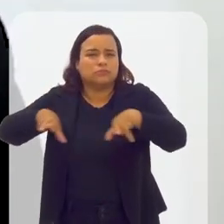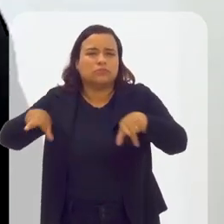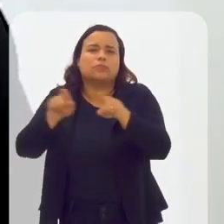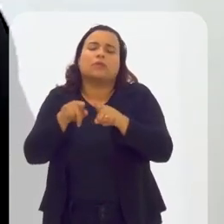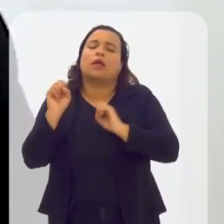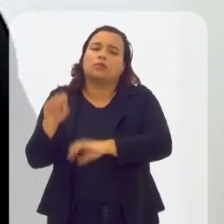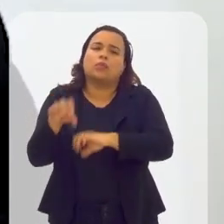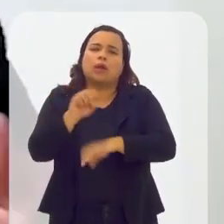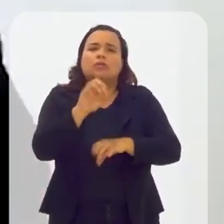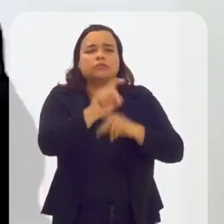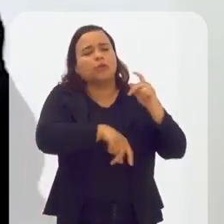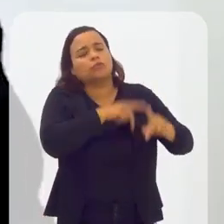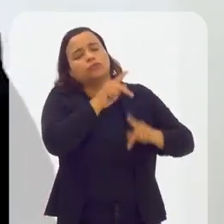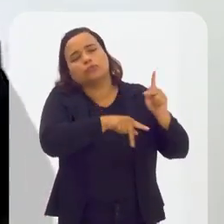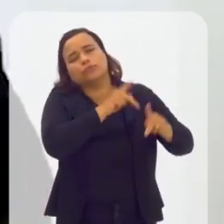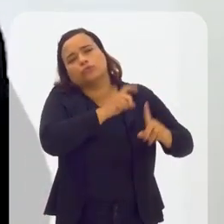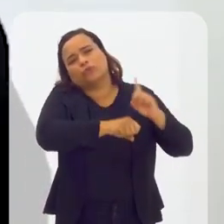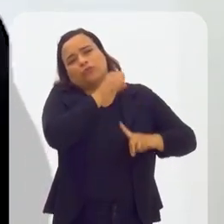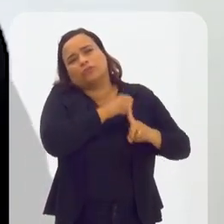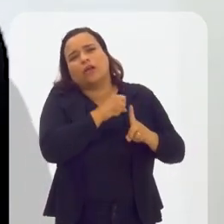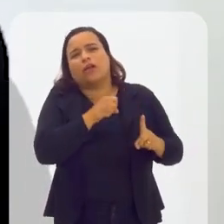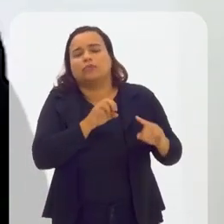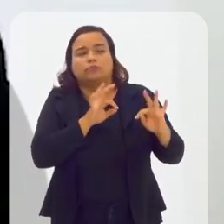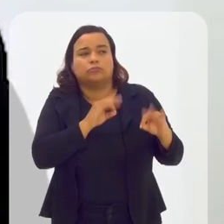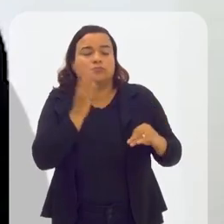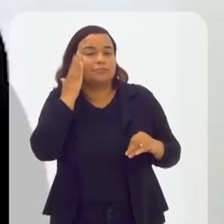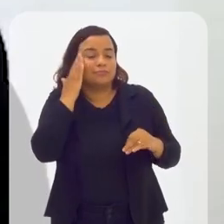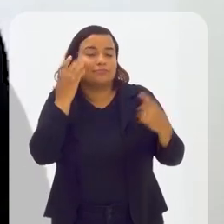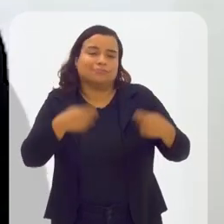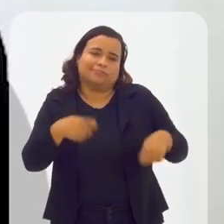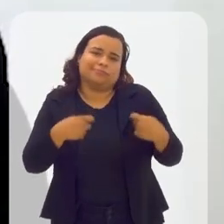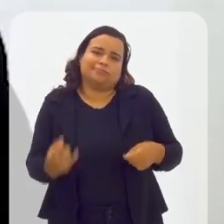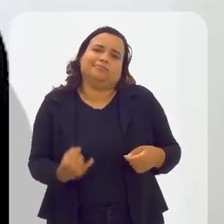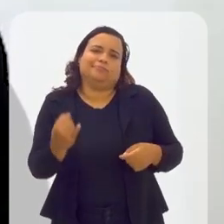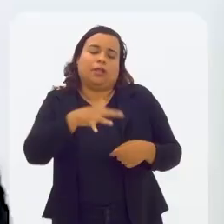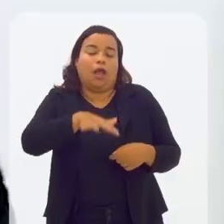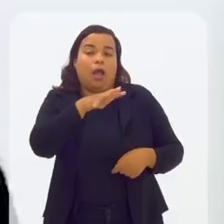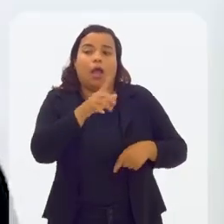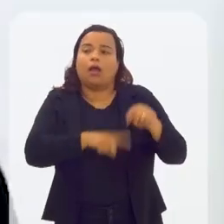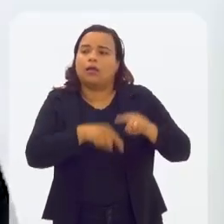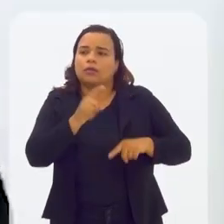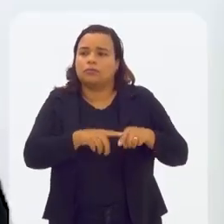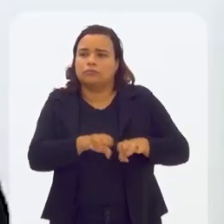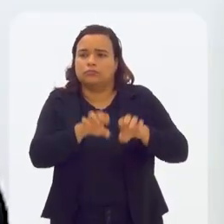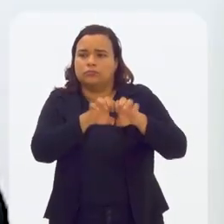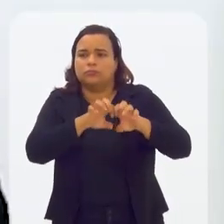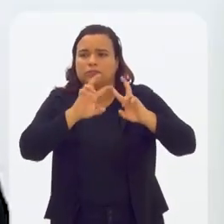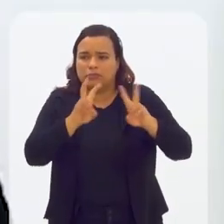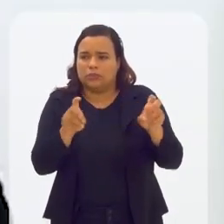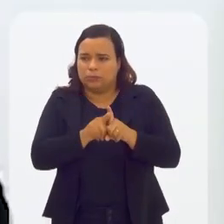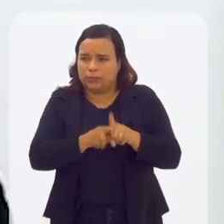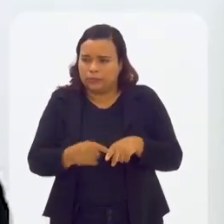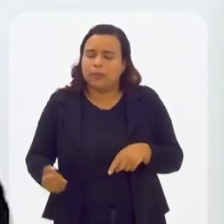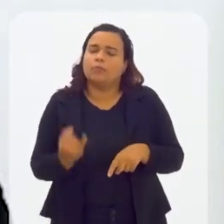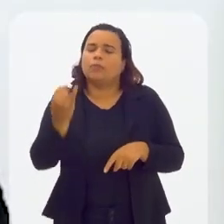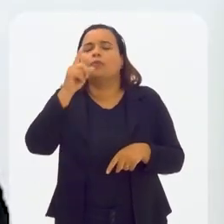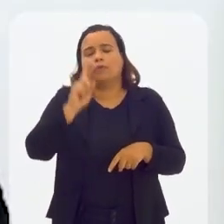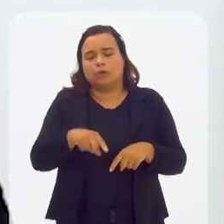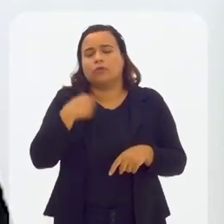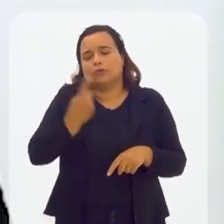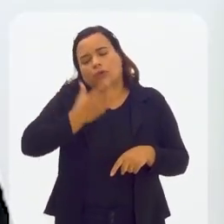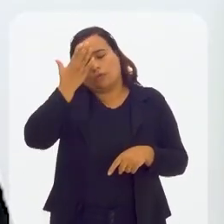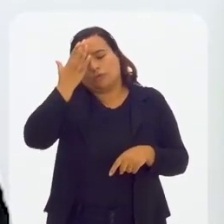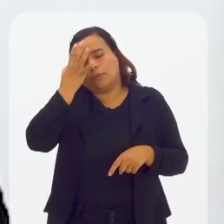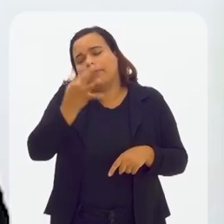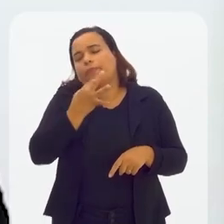deputados, e um papel educativo para a sociedade como um todo nesse sentido. E na área de infraestrutura, outro tema que também é